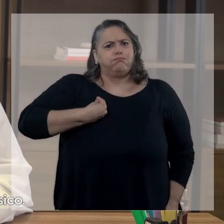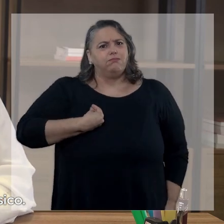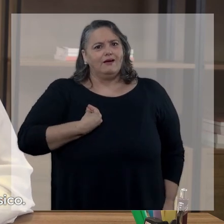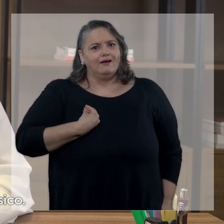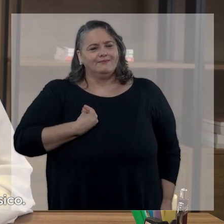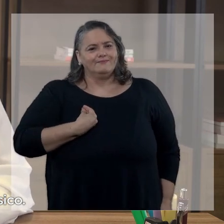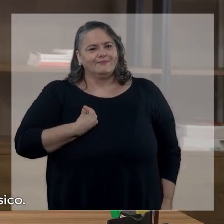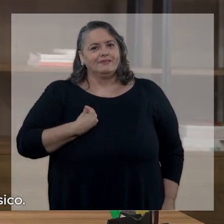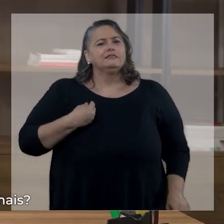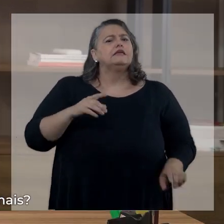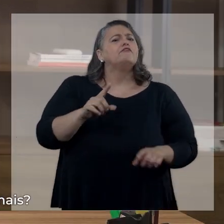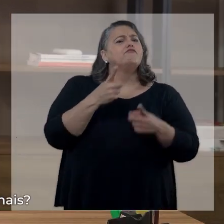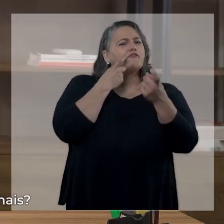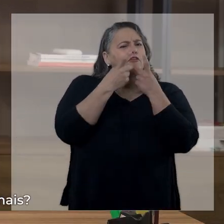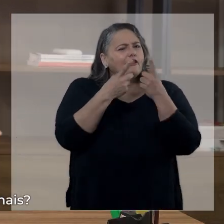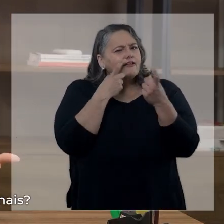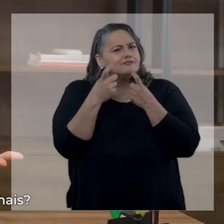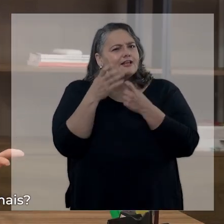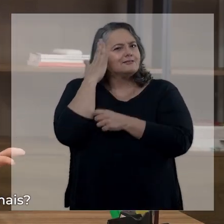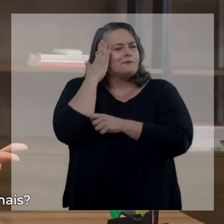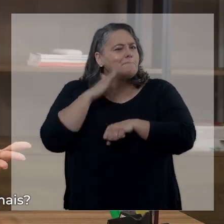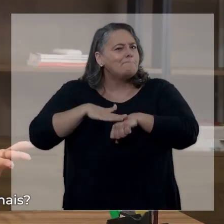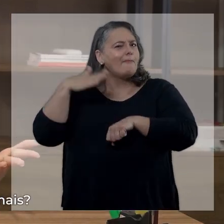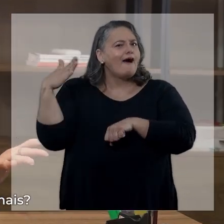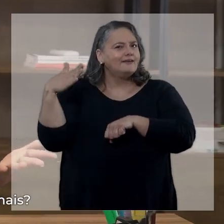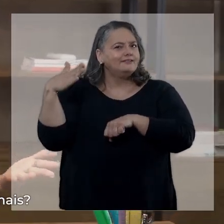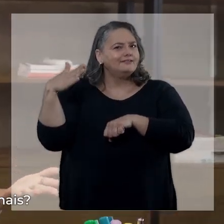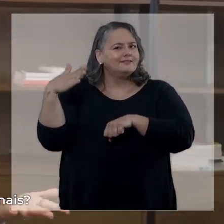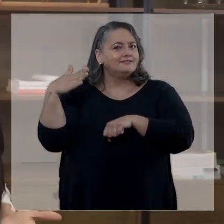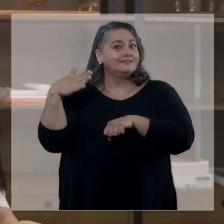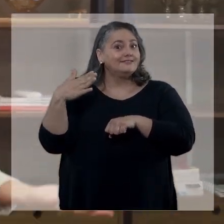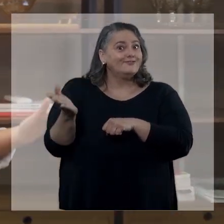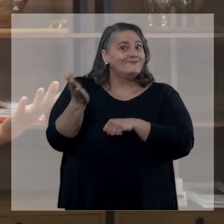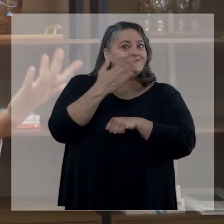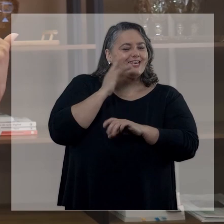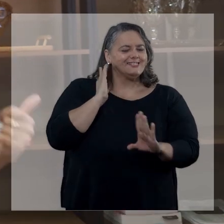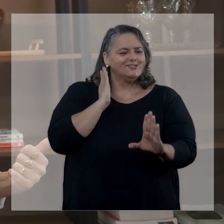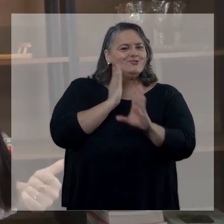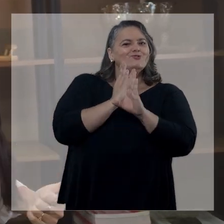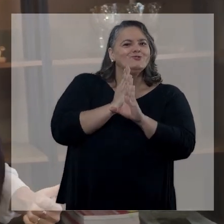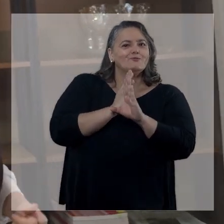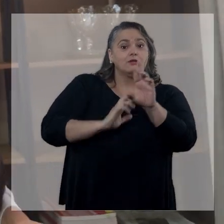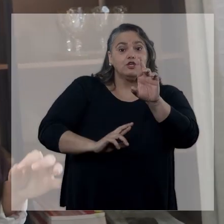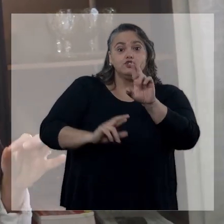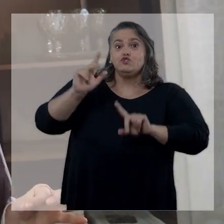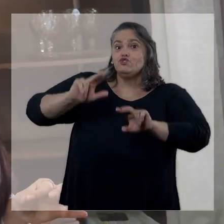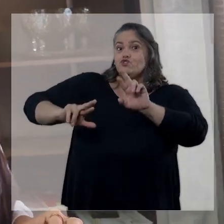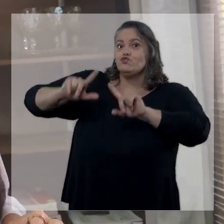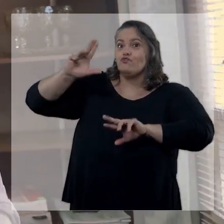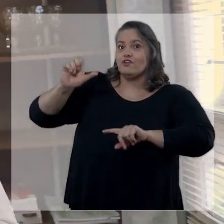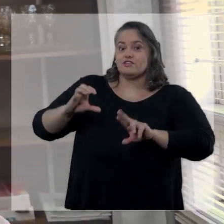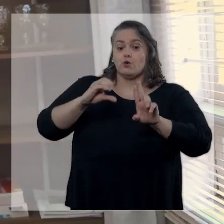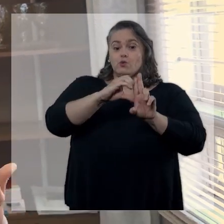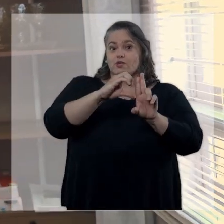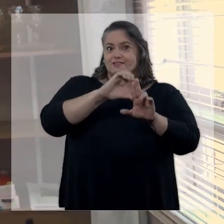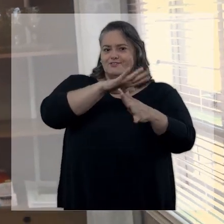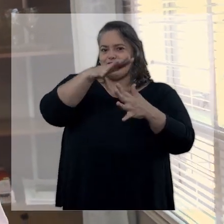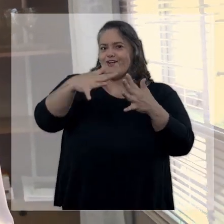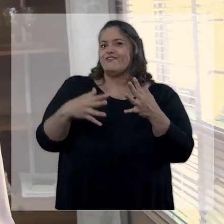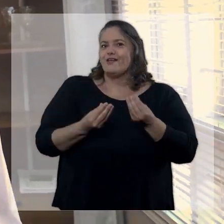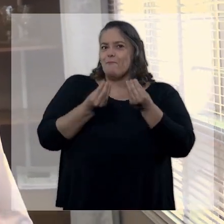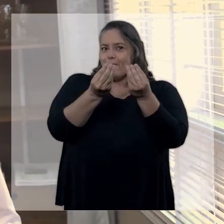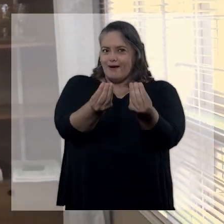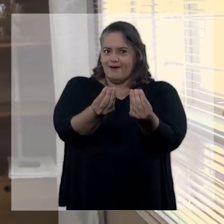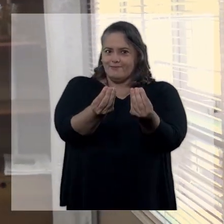deslocar até algum polo físico. E aí, ficou interessado em saber mais? Então vem descobrir os diferenciais que a faculdade